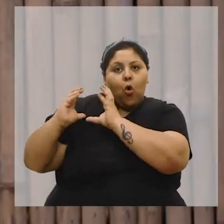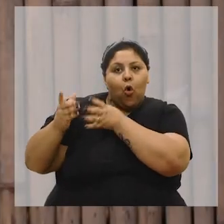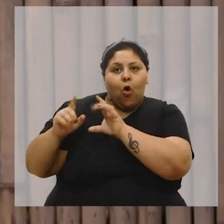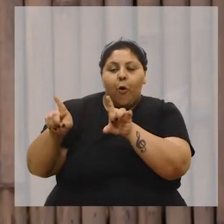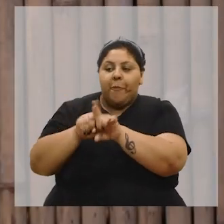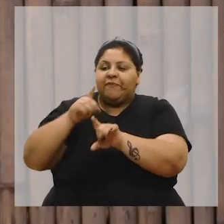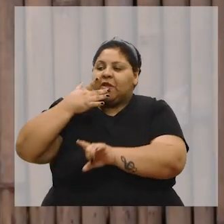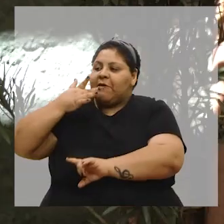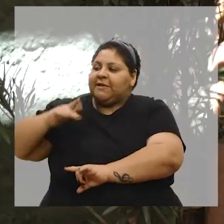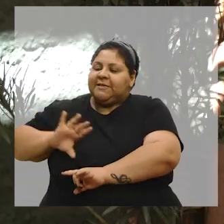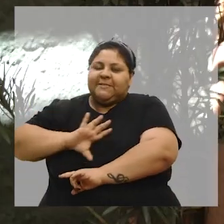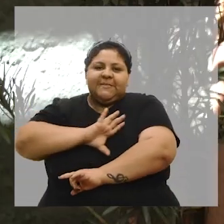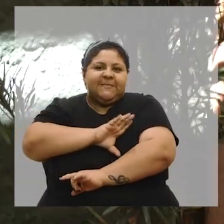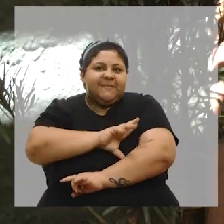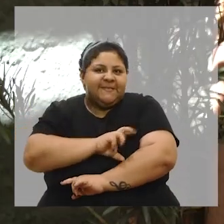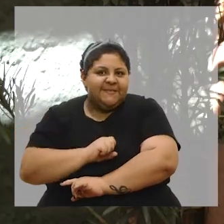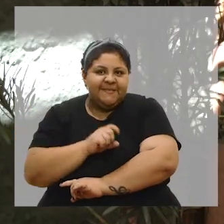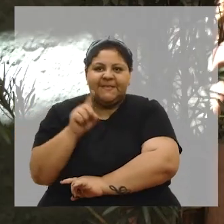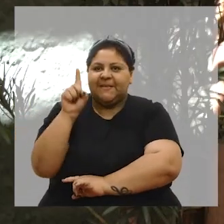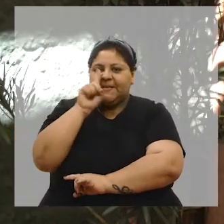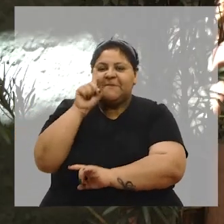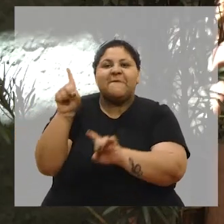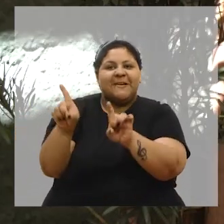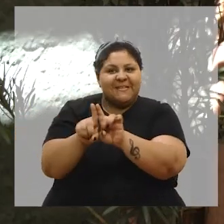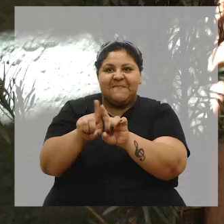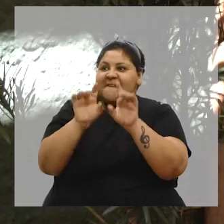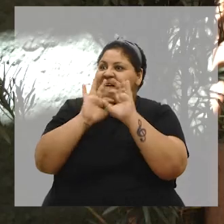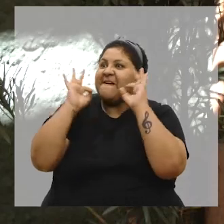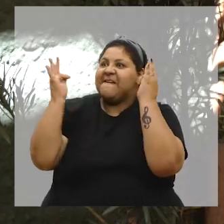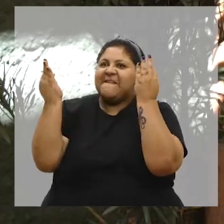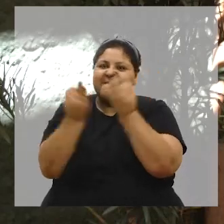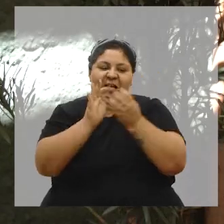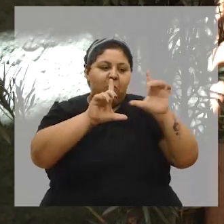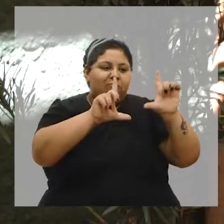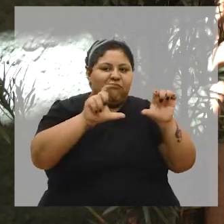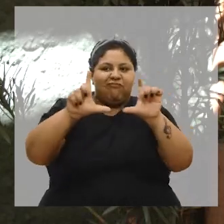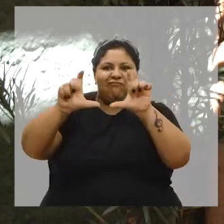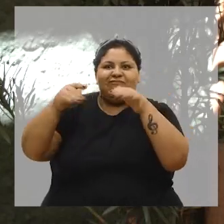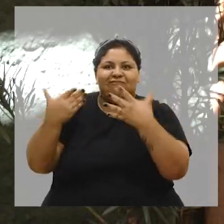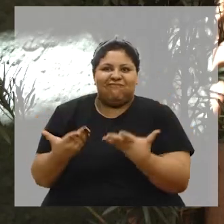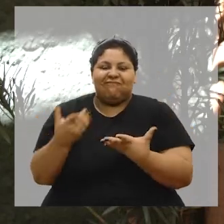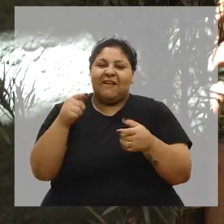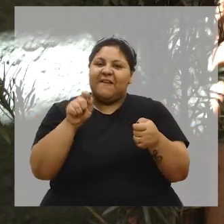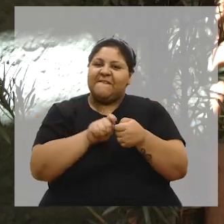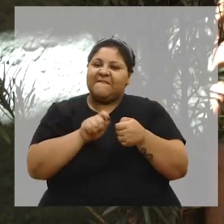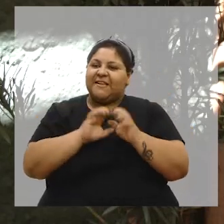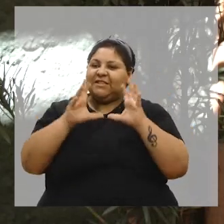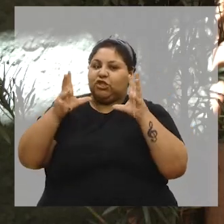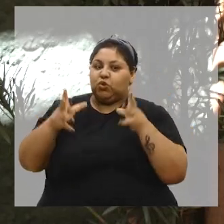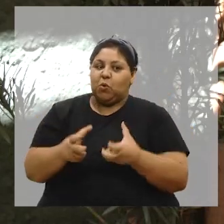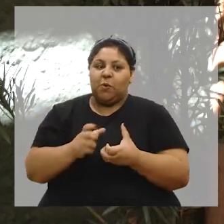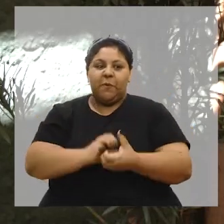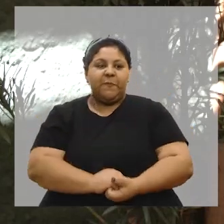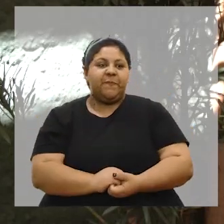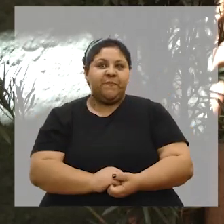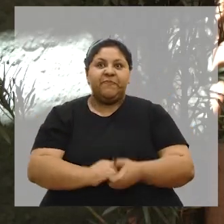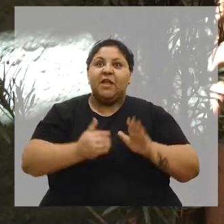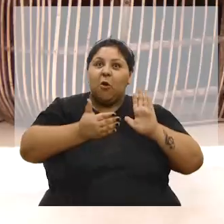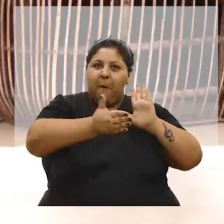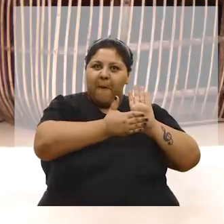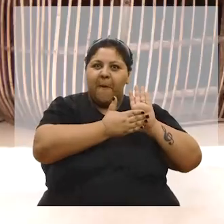Então, as crianças adoram, as mães também, a família tira foto, né? Então, a gente faz toda